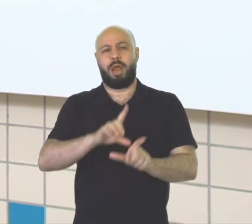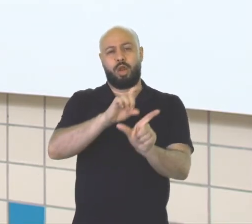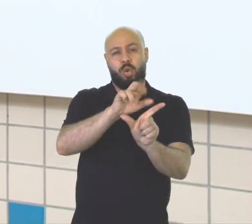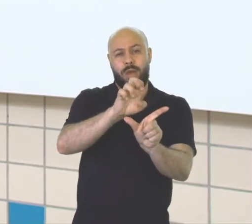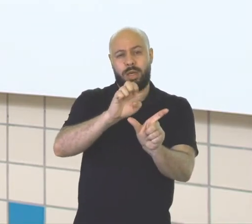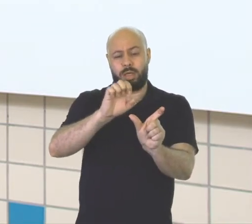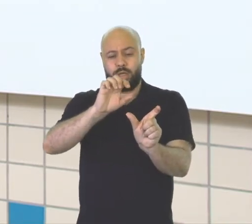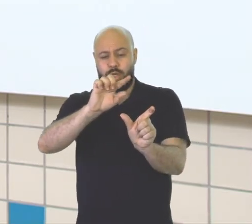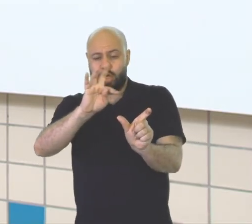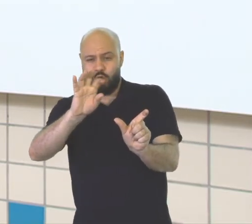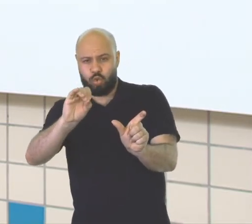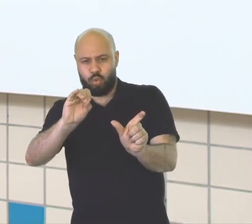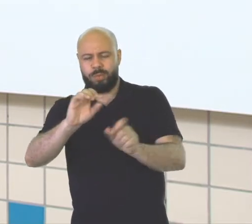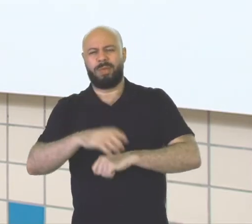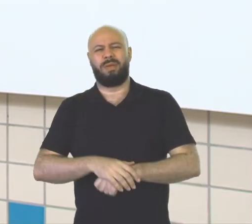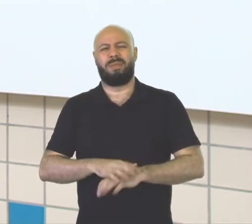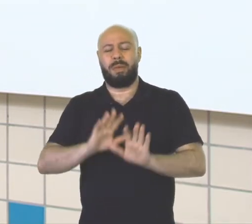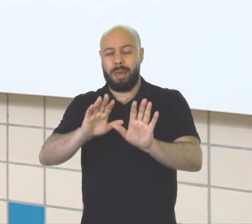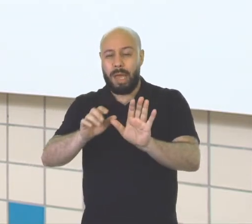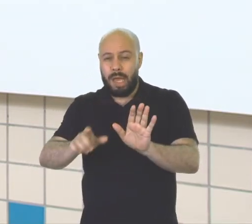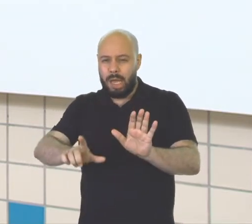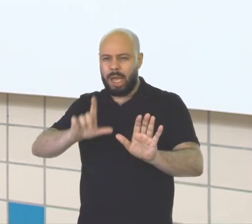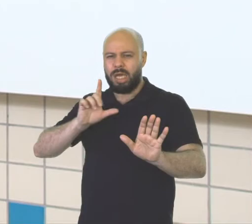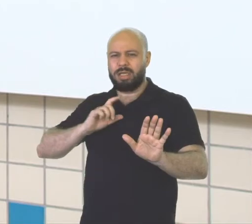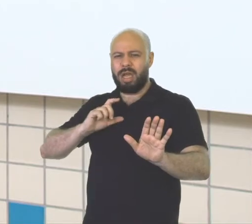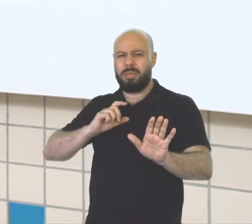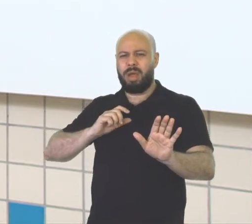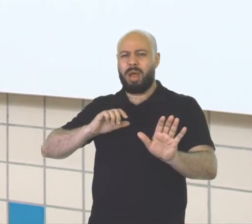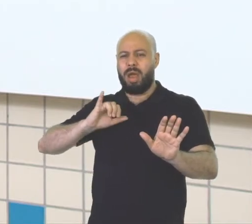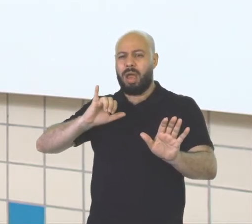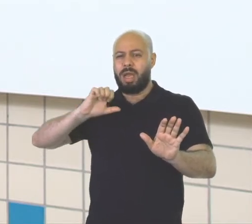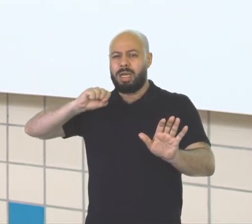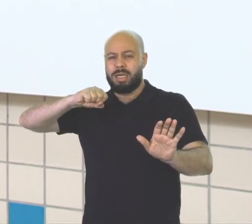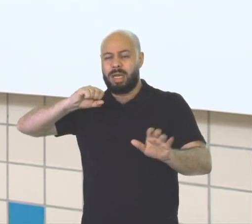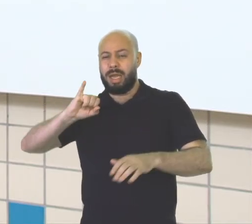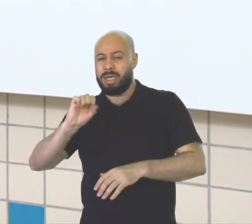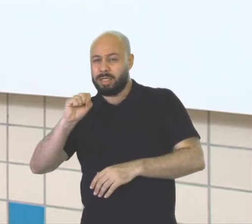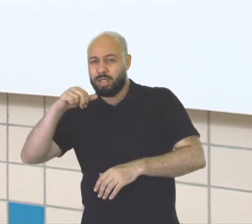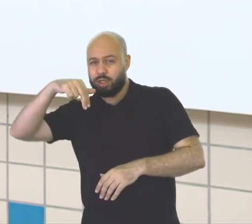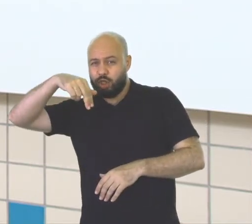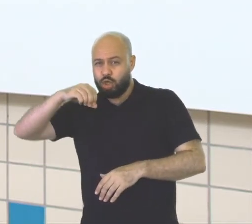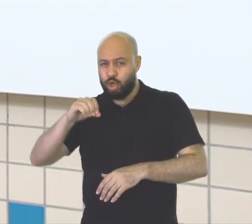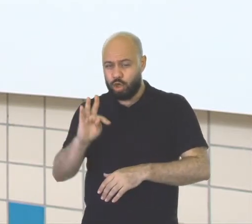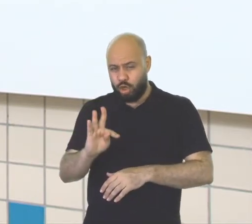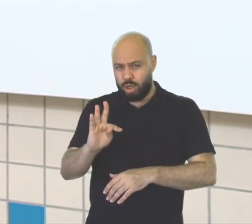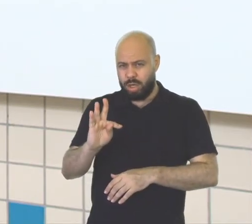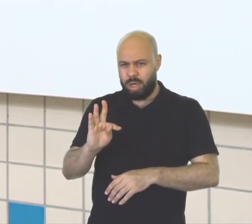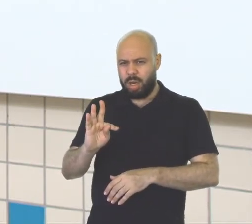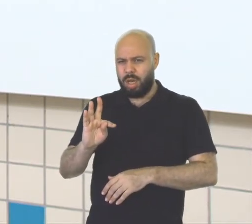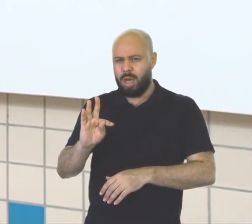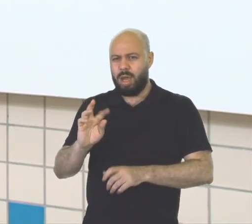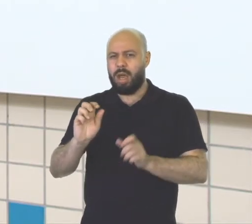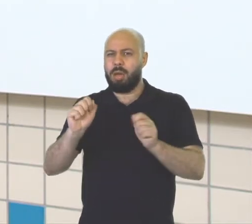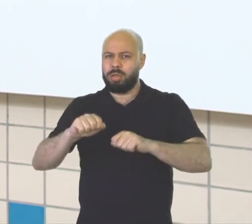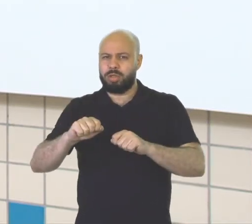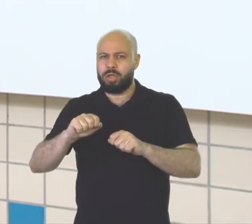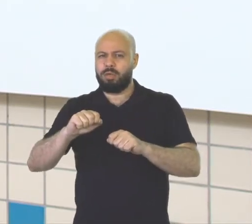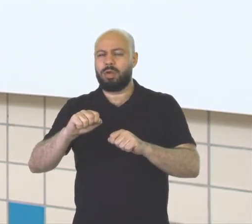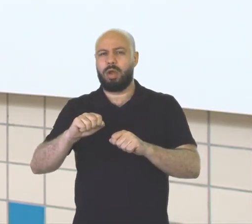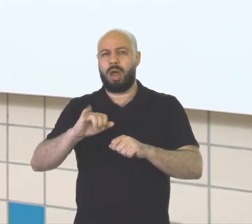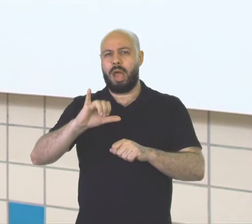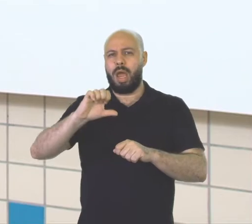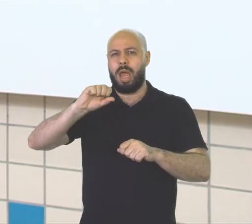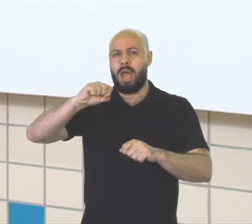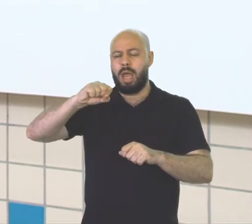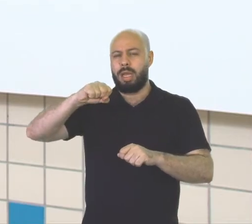disse anteriormente. Você pode juntar na mesma frase se você quiser. Não é uma obrigação você fazer